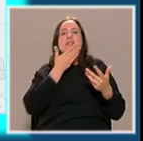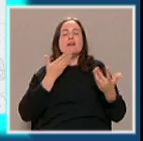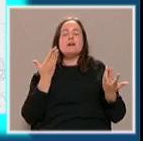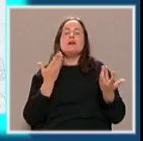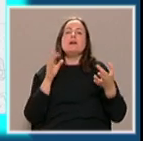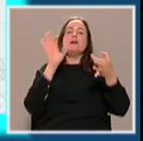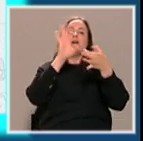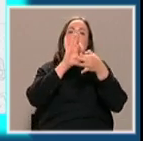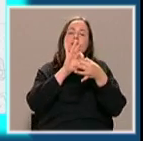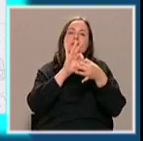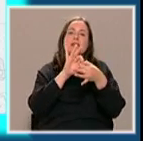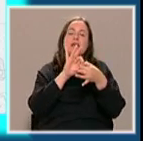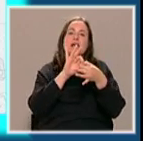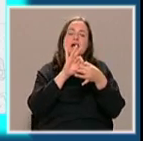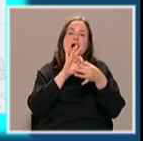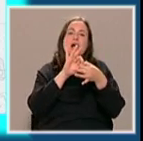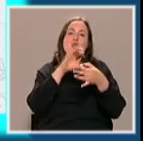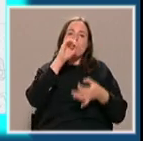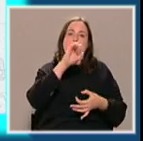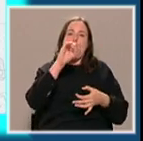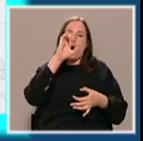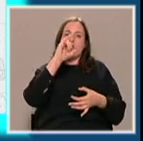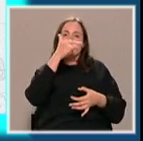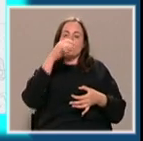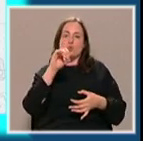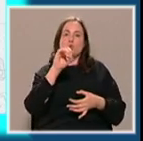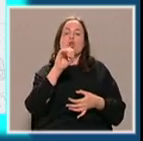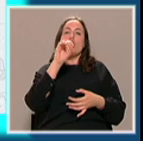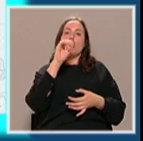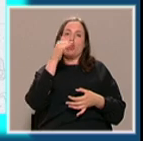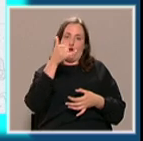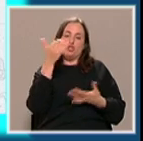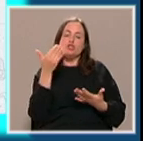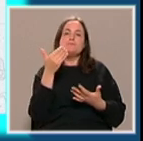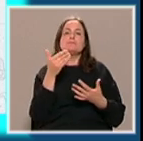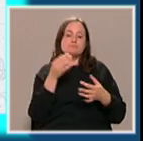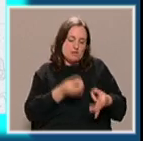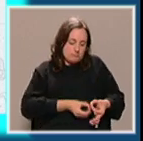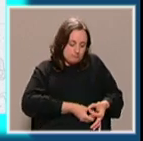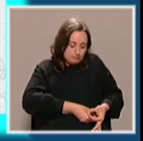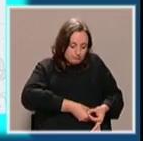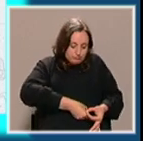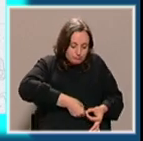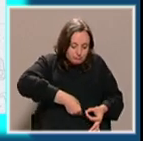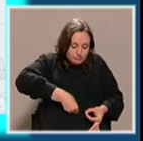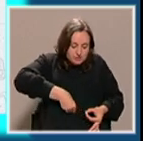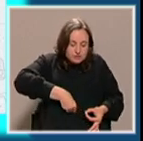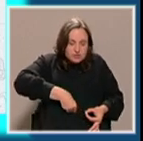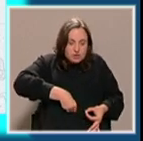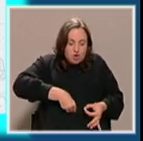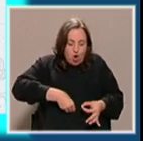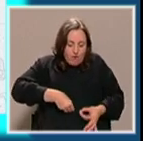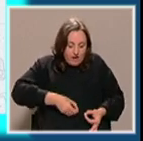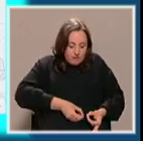Relativamente ao oócito 2. O oócito 2, a quando da sua libertação pelas paredes do